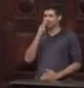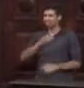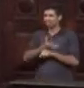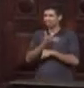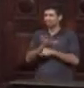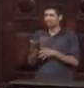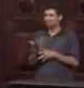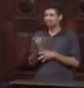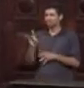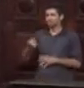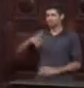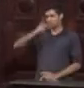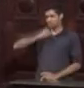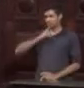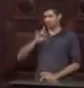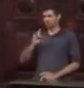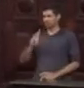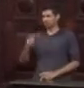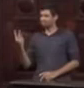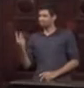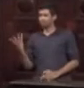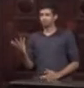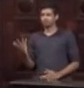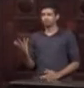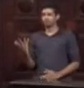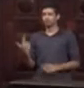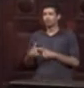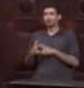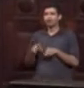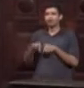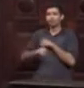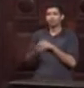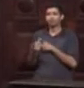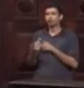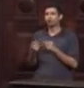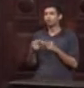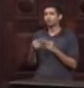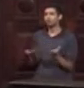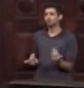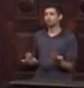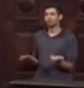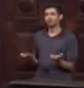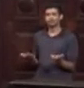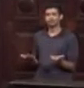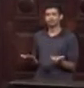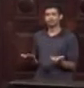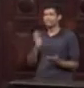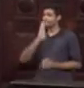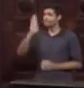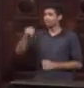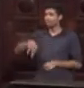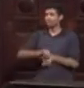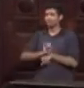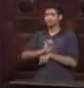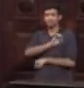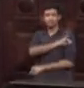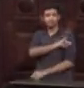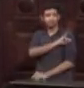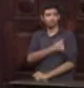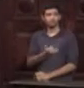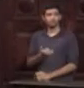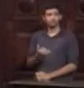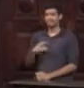disciplina residual, secundária, na formação, sobretudo de adolescentes e jovens, principalmente no Rio de Janeiro, onde há